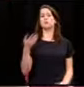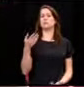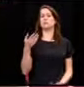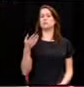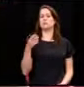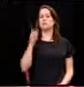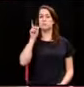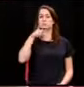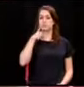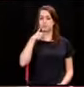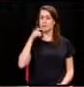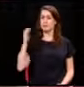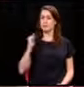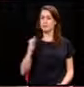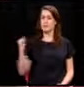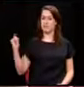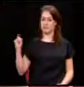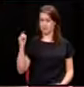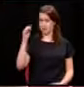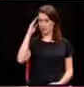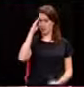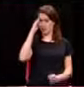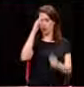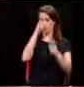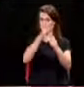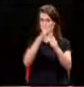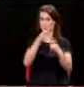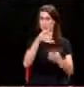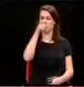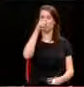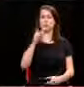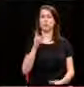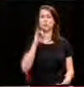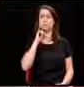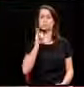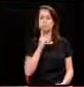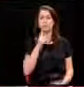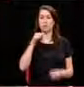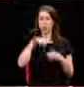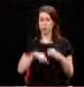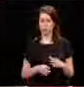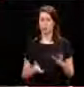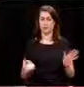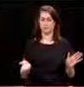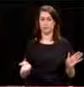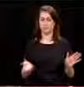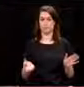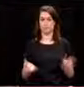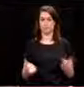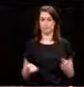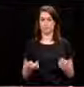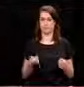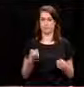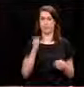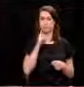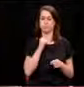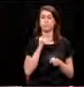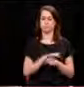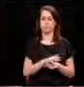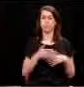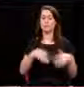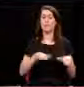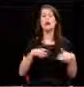Servin, atende, o target de atendimento é para a pessoa surda profunda. Pois há pessoas que não são totalmente surdas, mas o